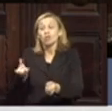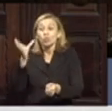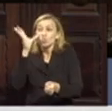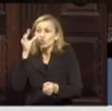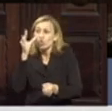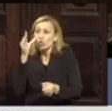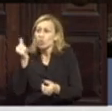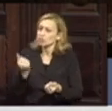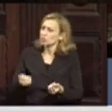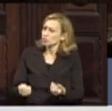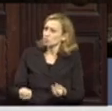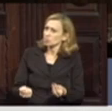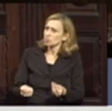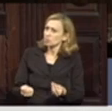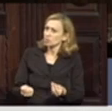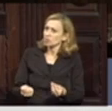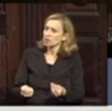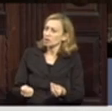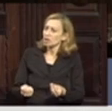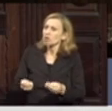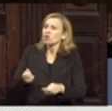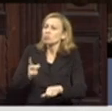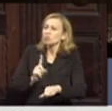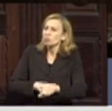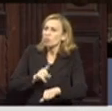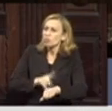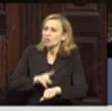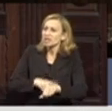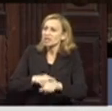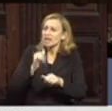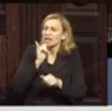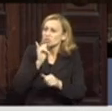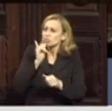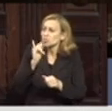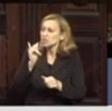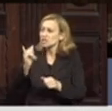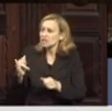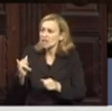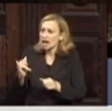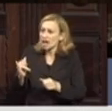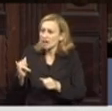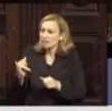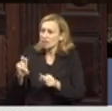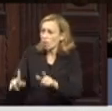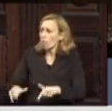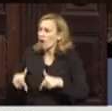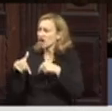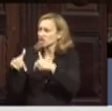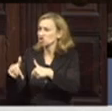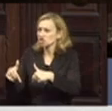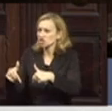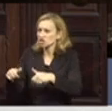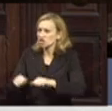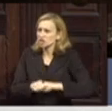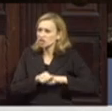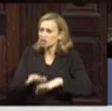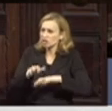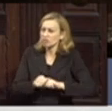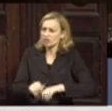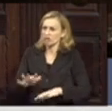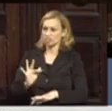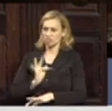tem soldados cada vez mais jovens. Nas operações realizadas na data de ontem, quando 41 pessoas